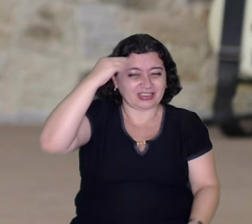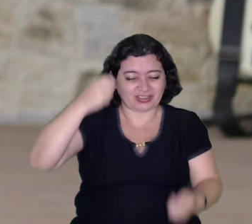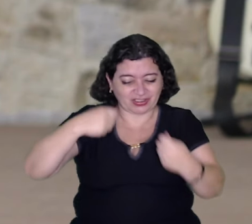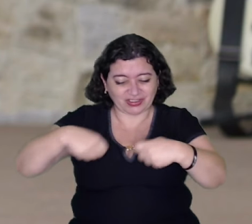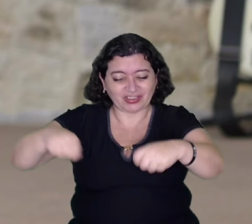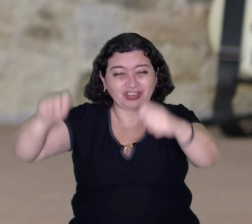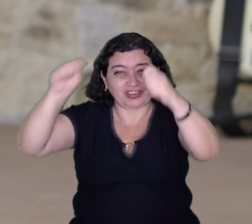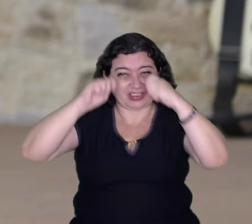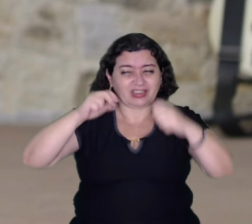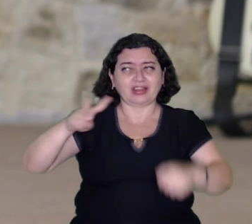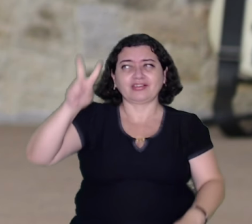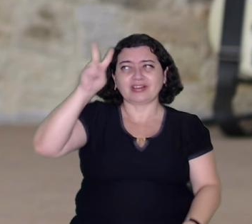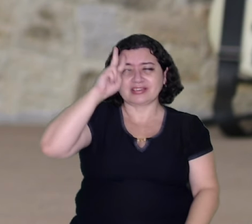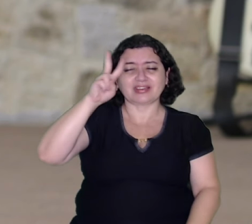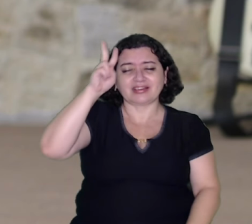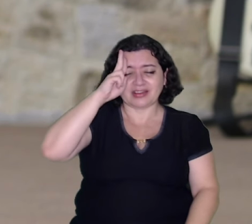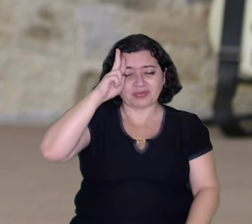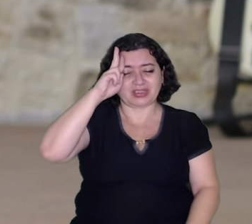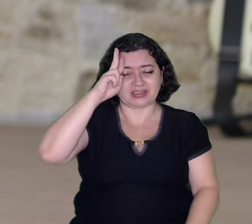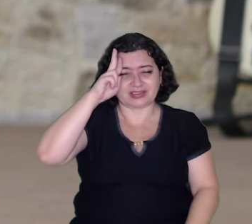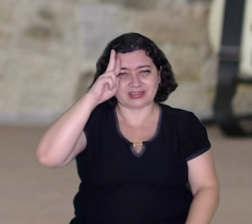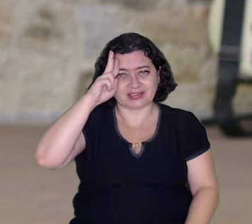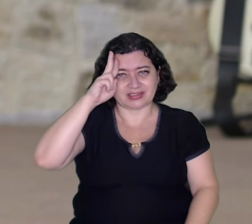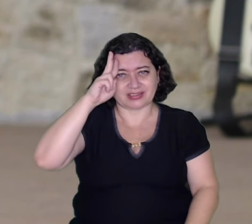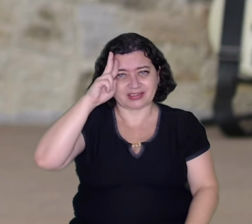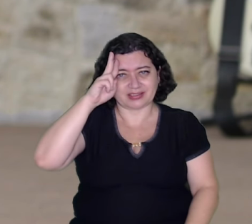à nossa lembrança